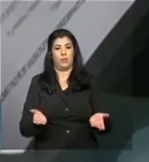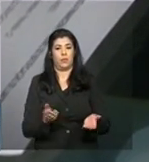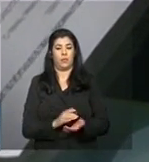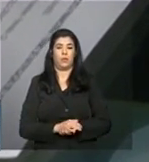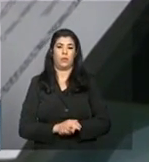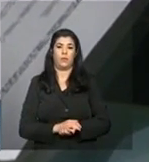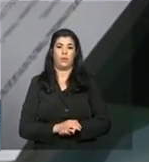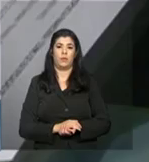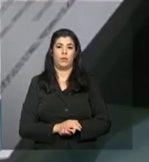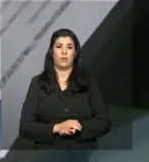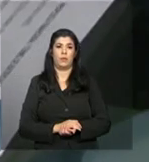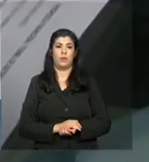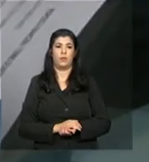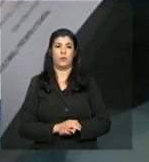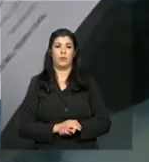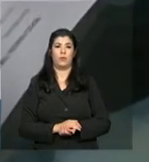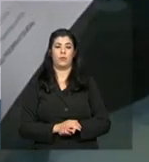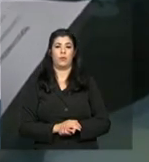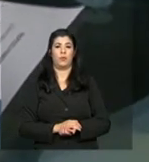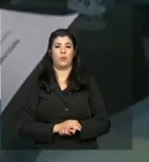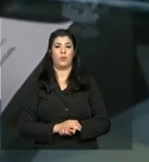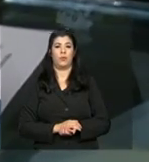portanto,